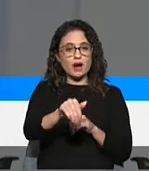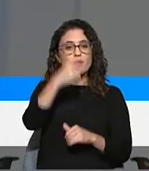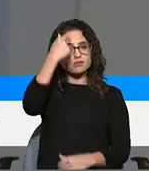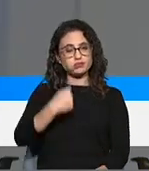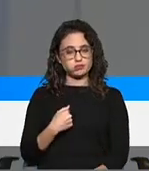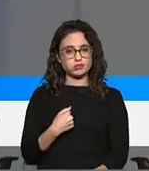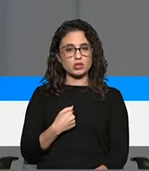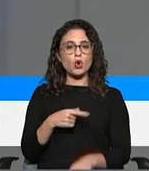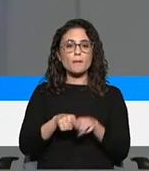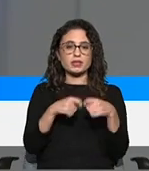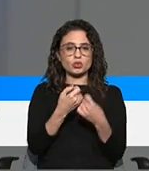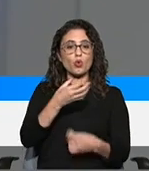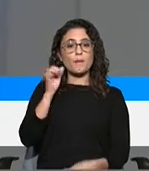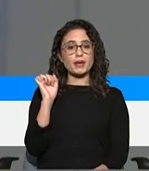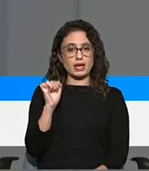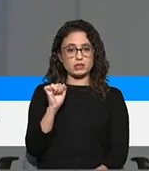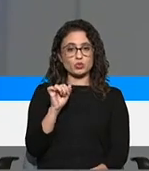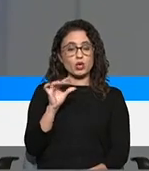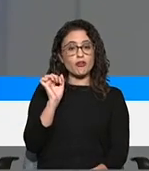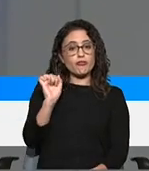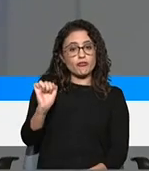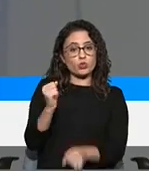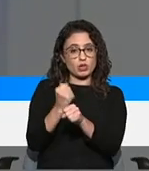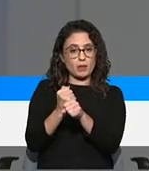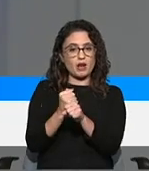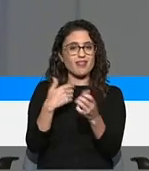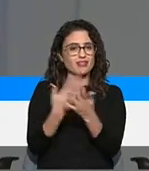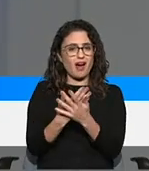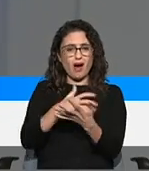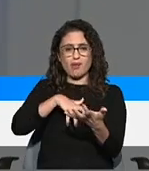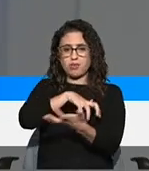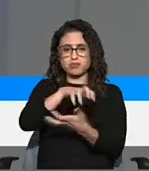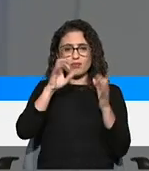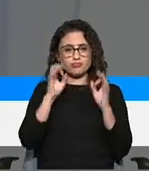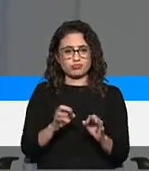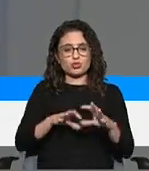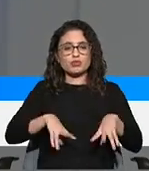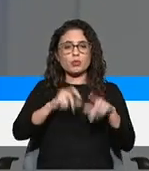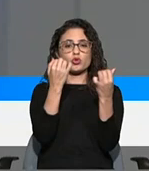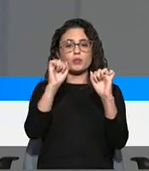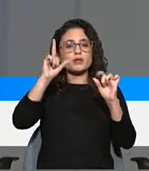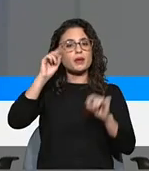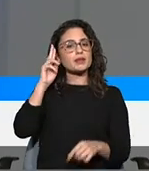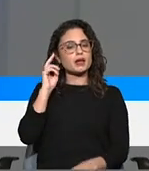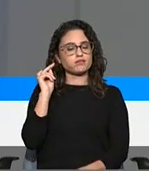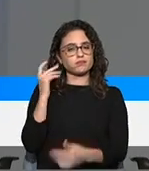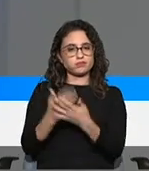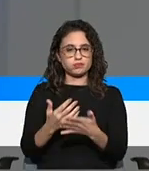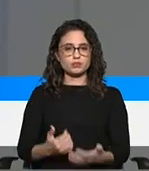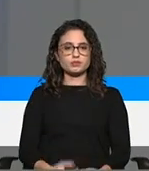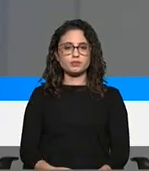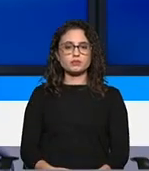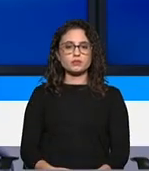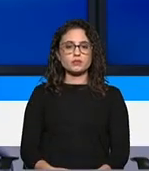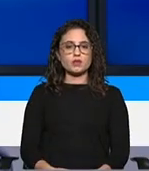e que esta linha que o partido socialista tem foi nefasta ao desenvolvimento da Autonomia e da madeira nos últimos anos Rui citano eh